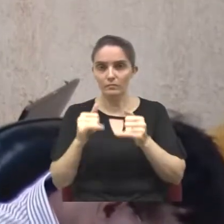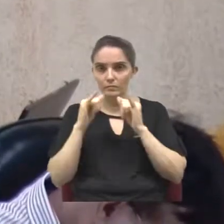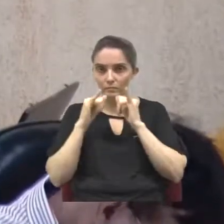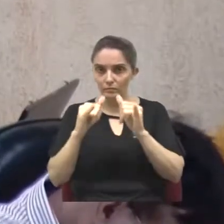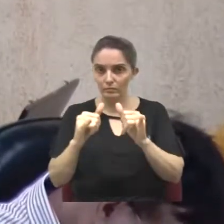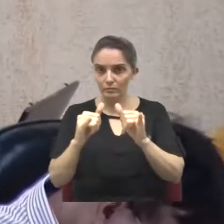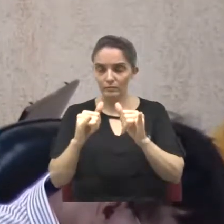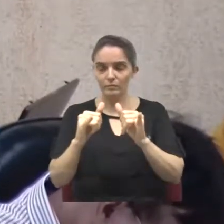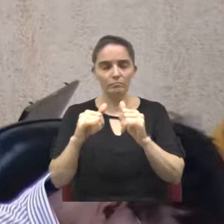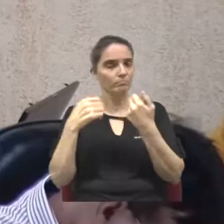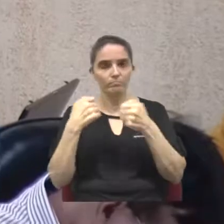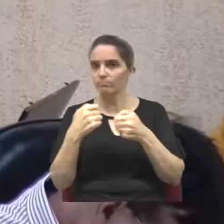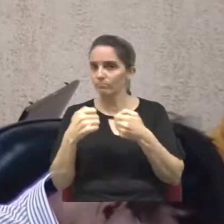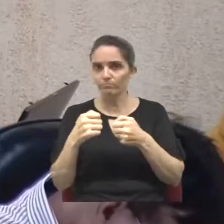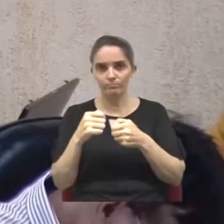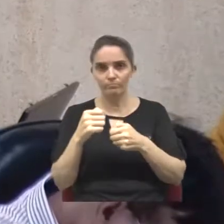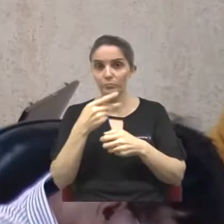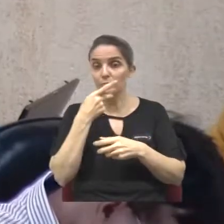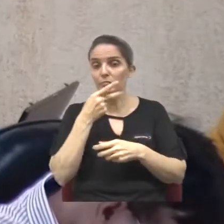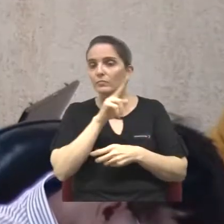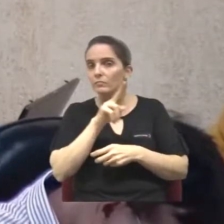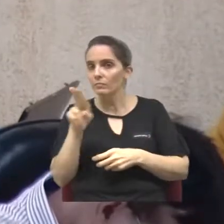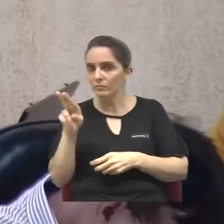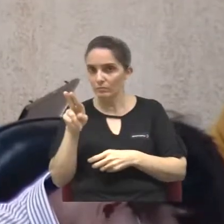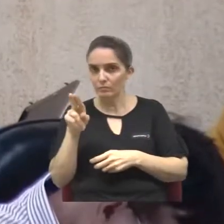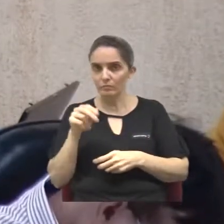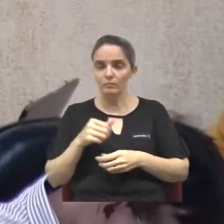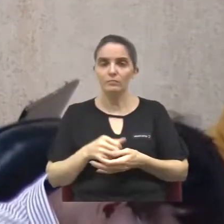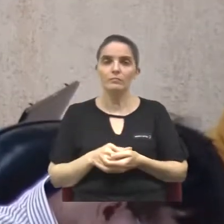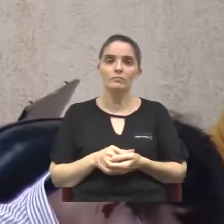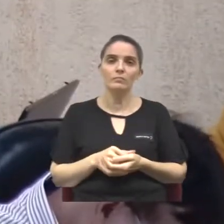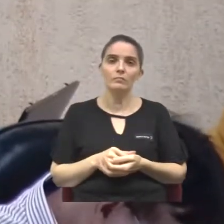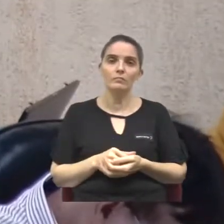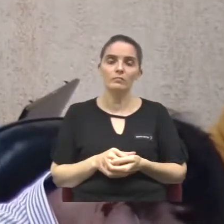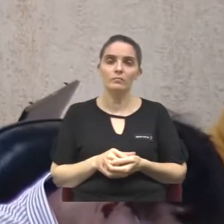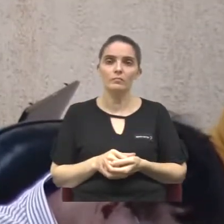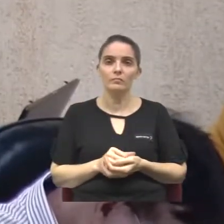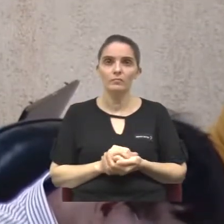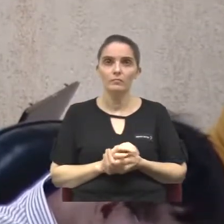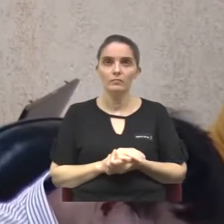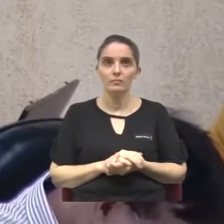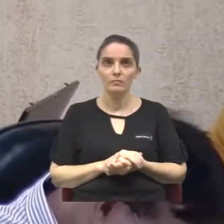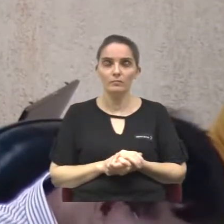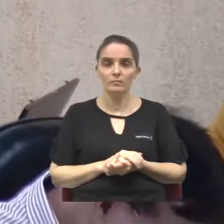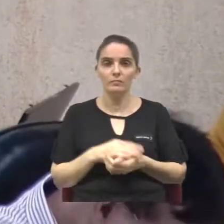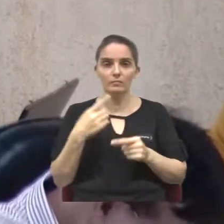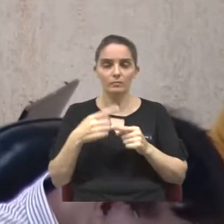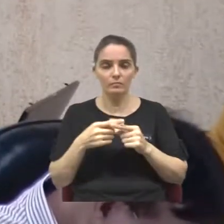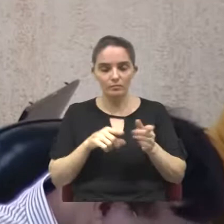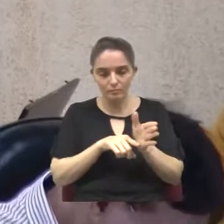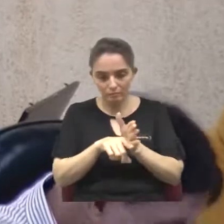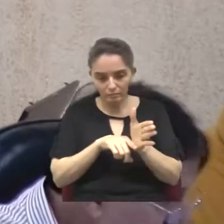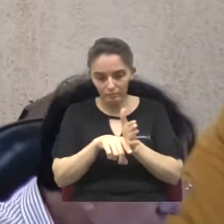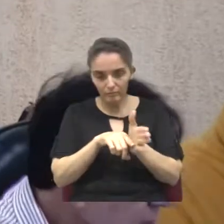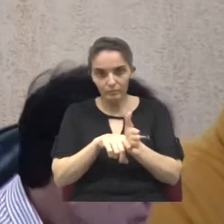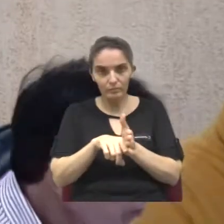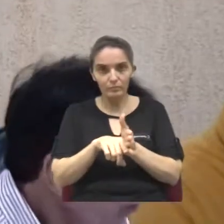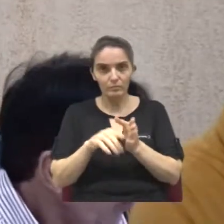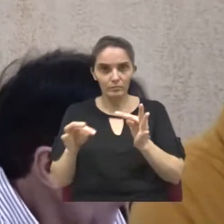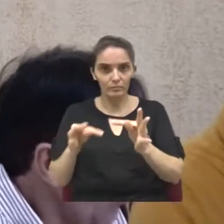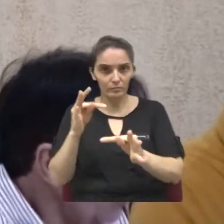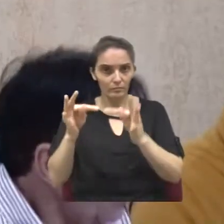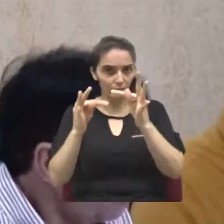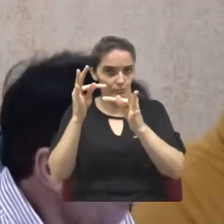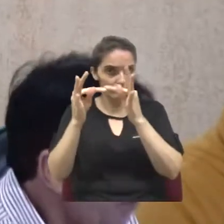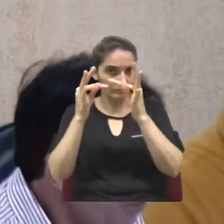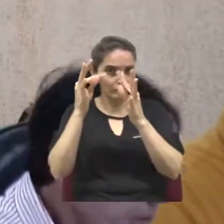anônima. Porque a Amanda, né, que eu pedi para fazer o estudo técnico, e daí